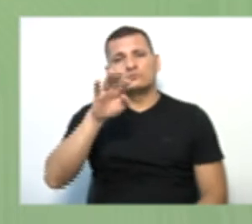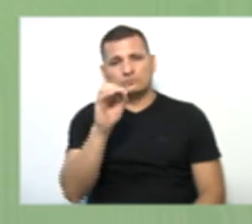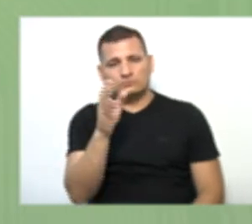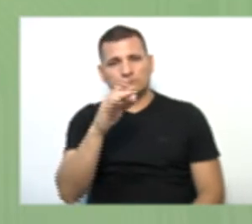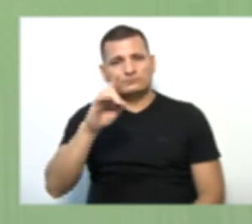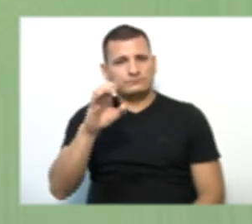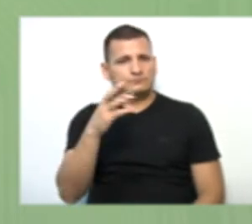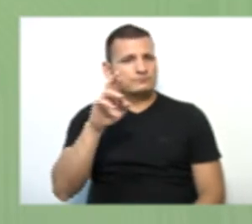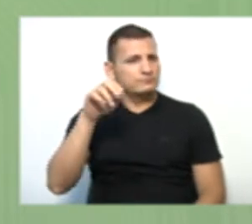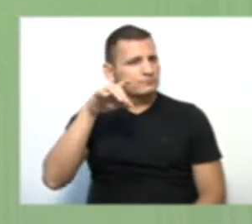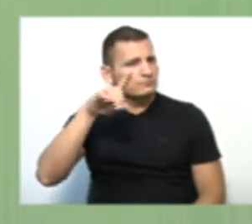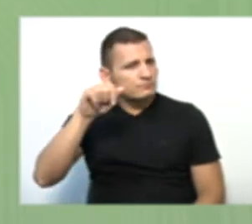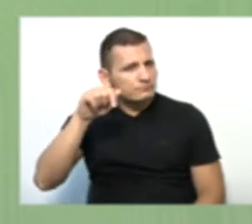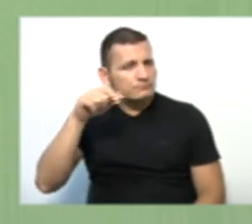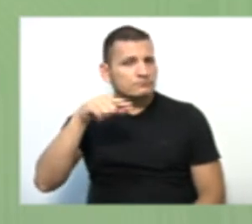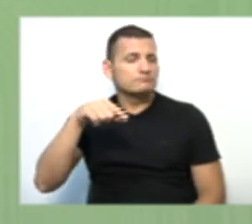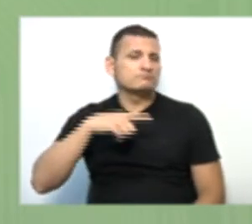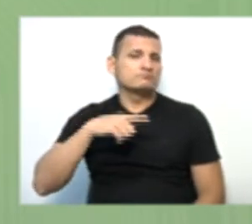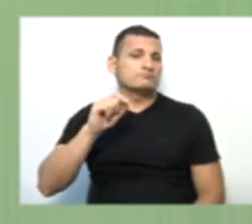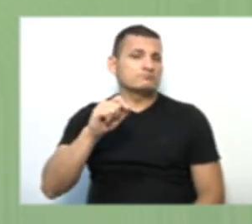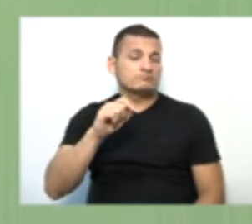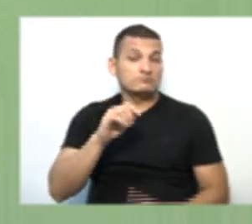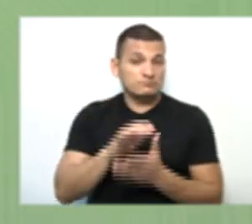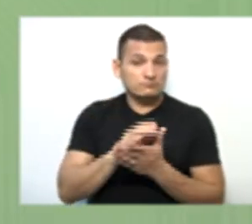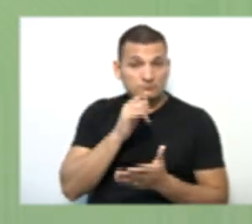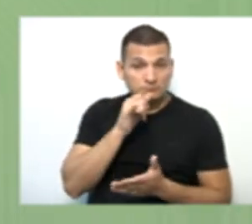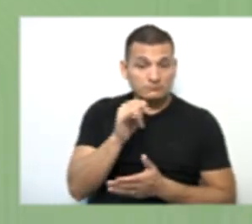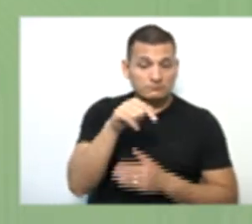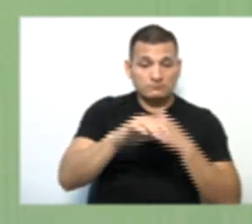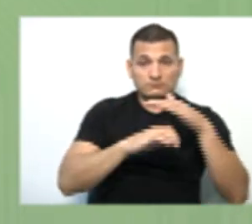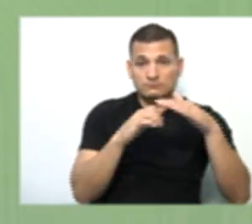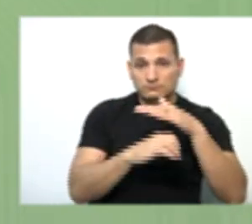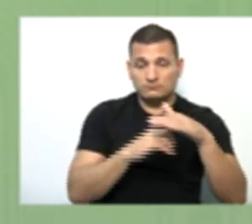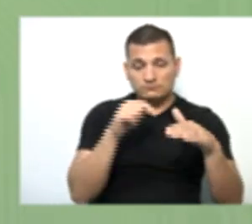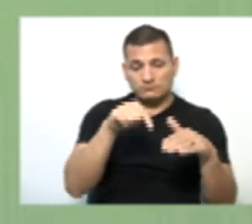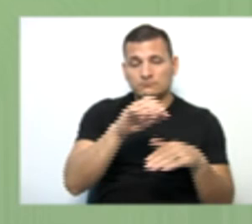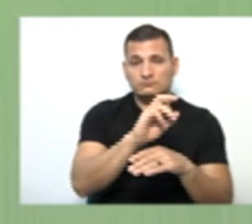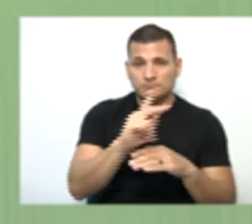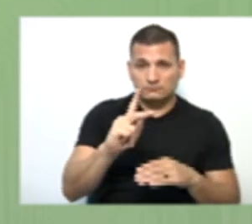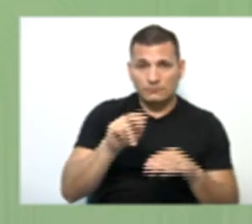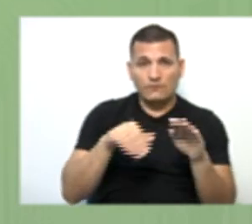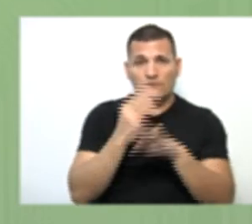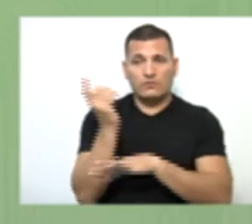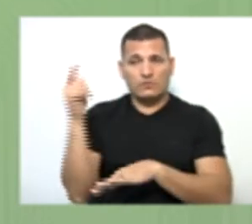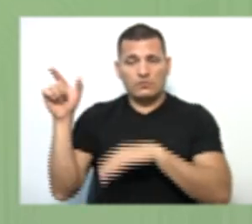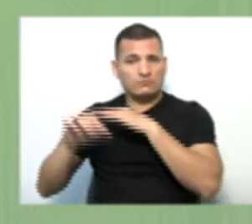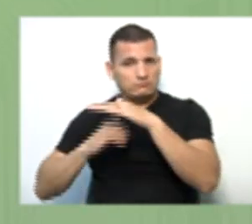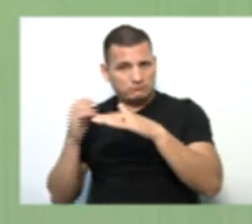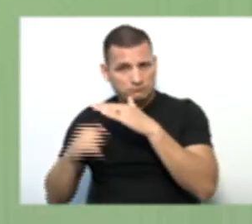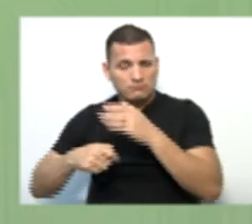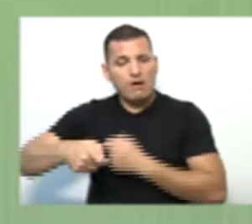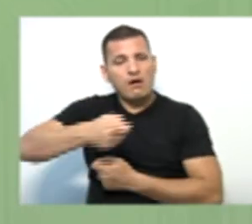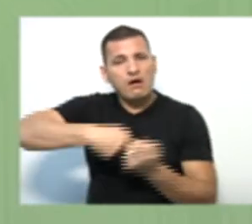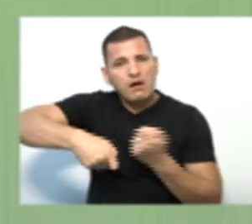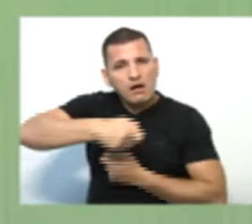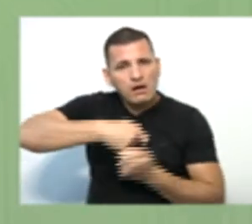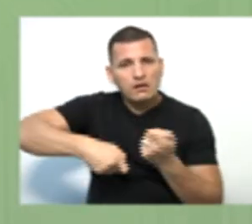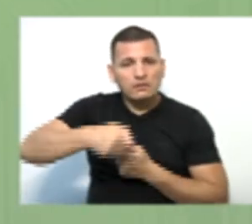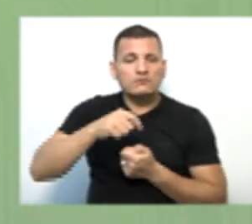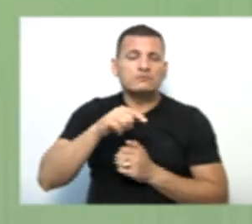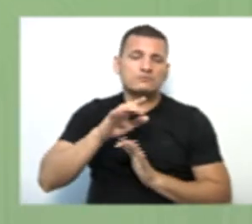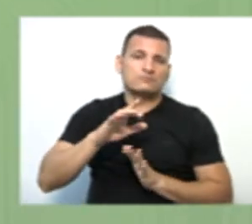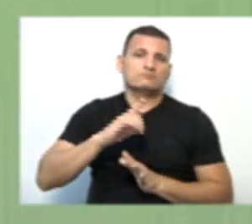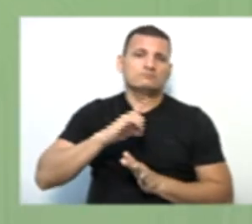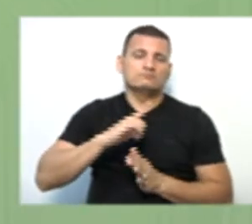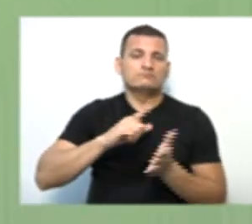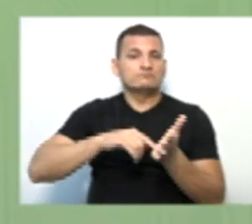cooperativas referente ao quê? Referente aos atos não cooperativos, que são realizados com terceiros.